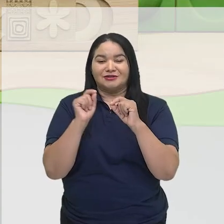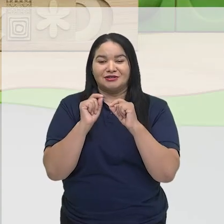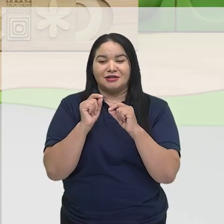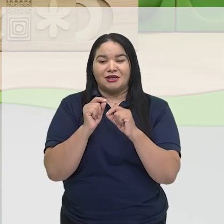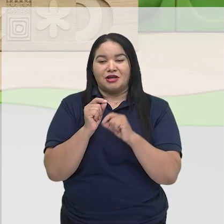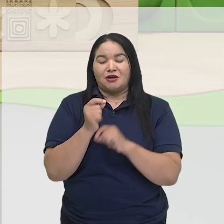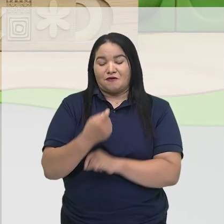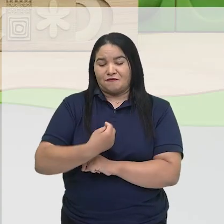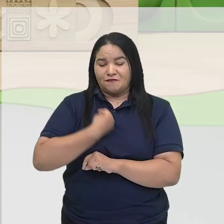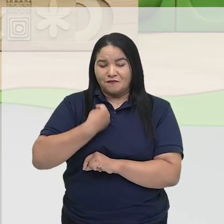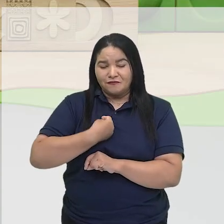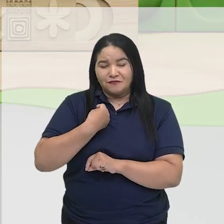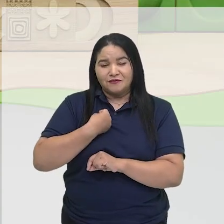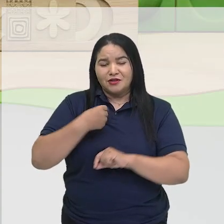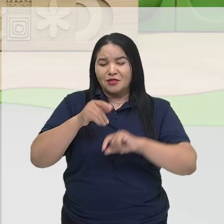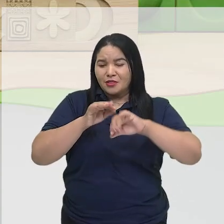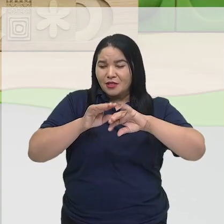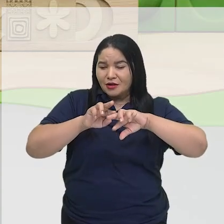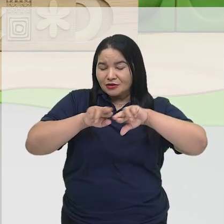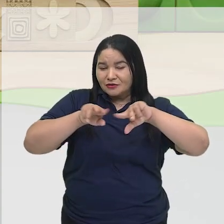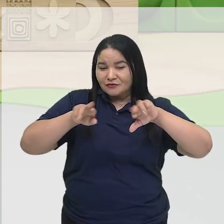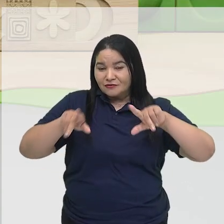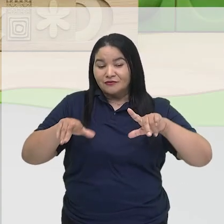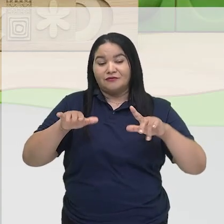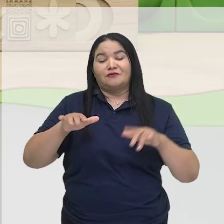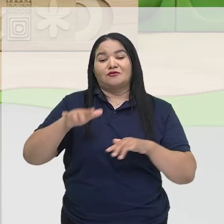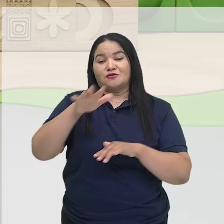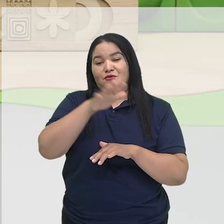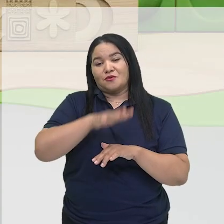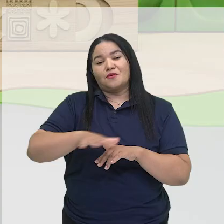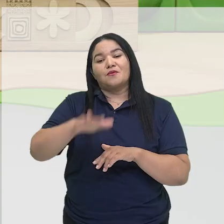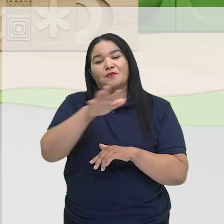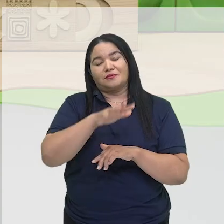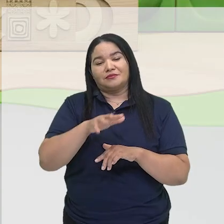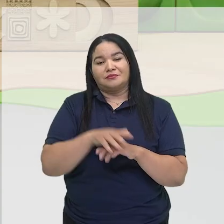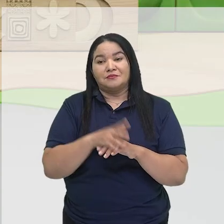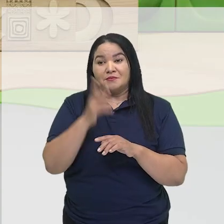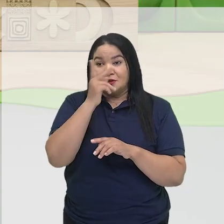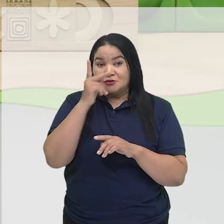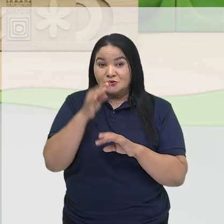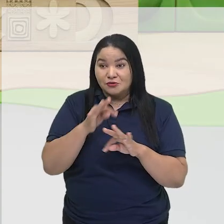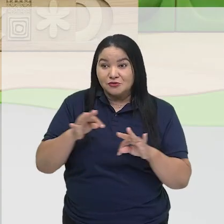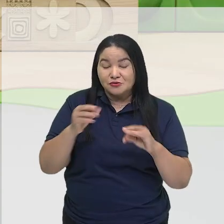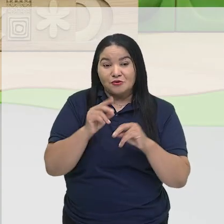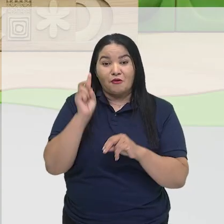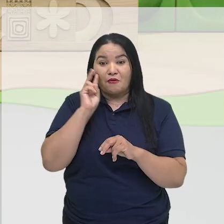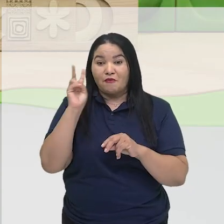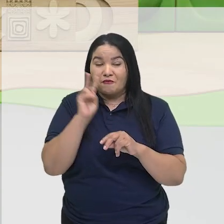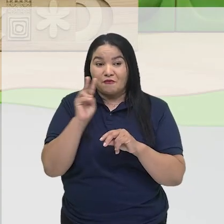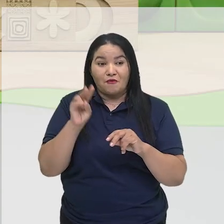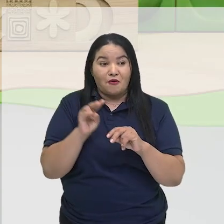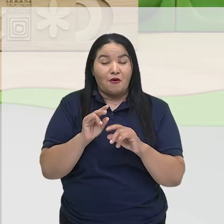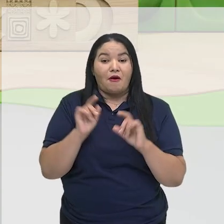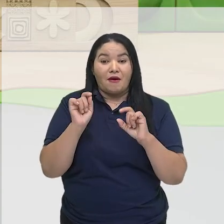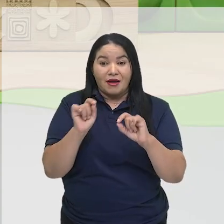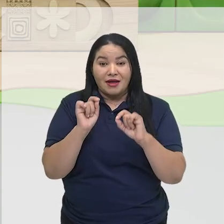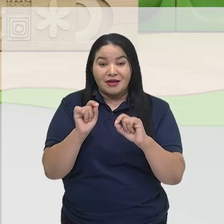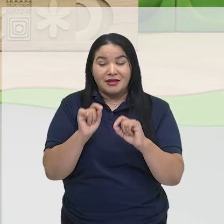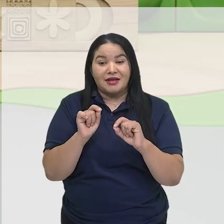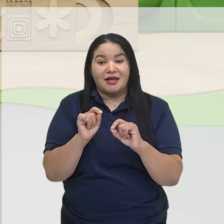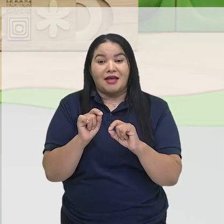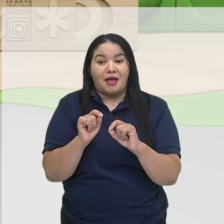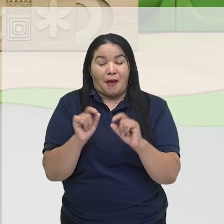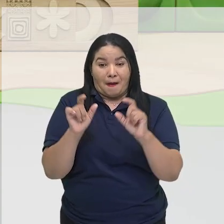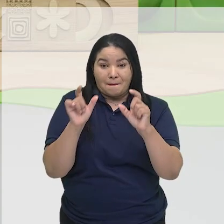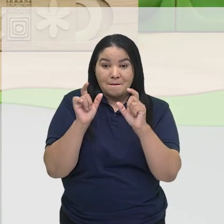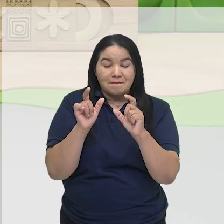essa biodiversidade, que tanta gente, né, cresce o olho dizendo que a Amazônia